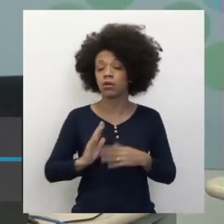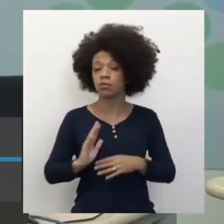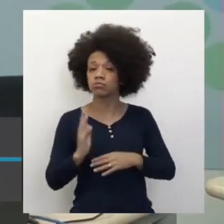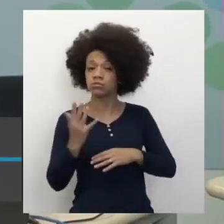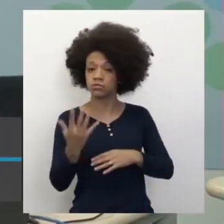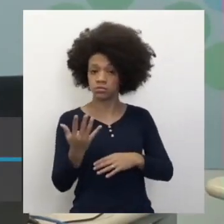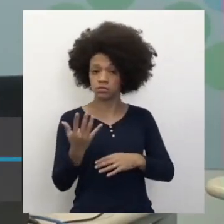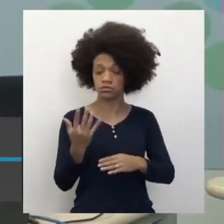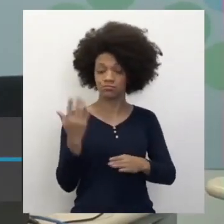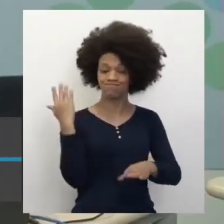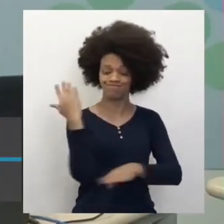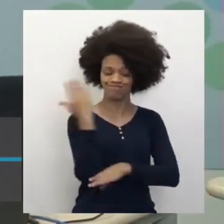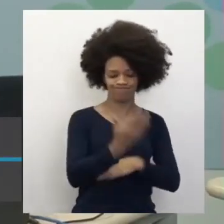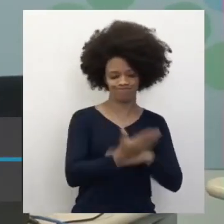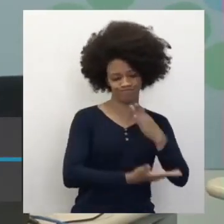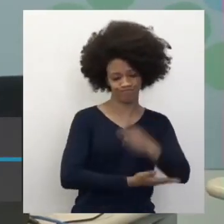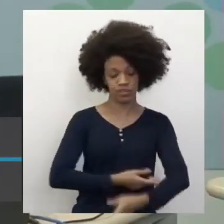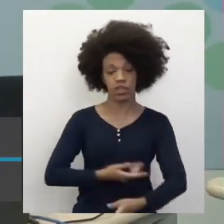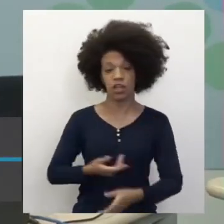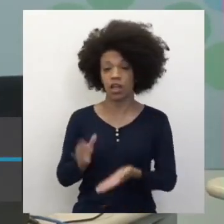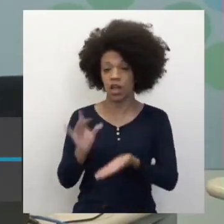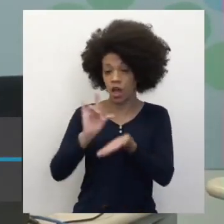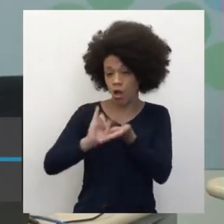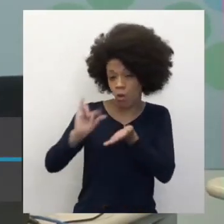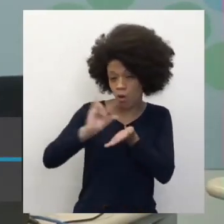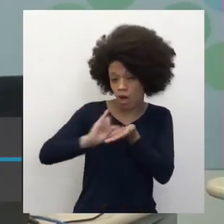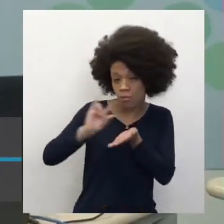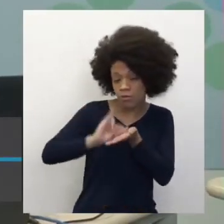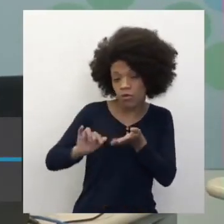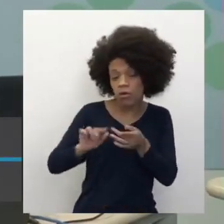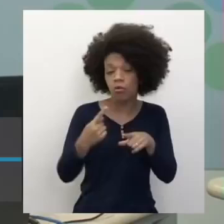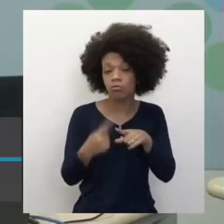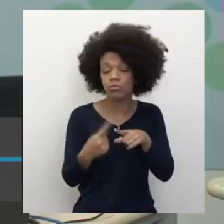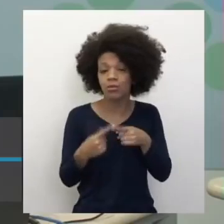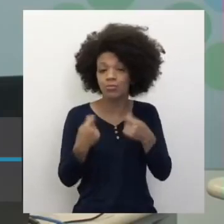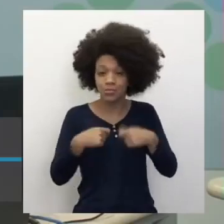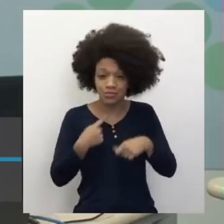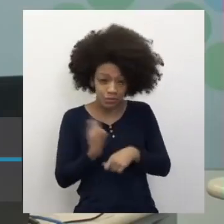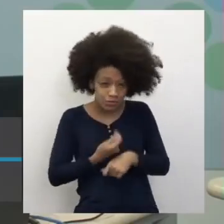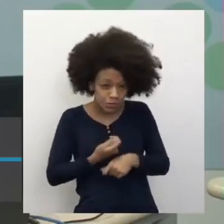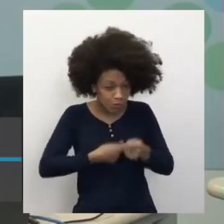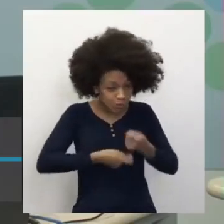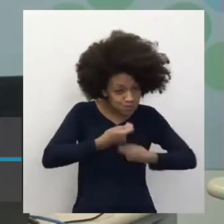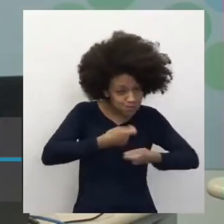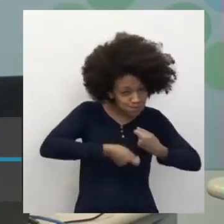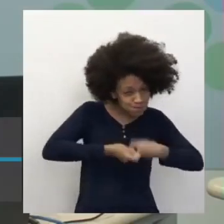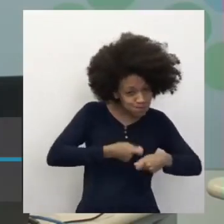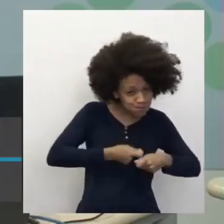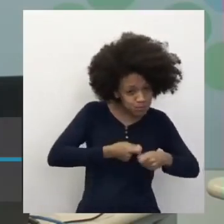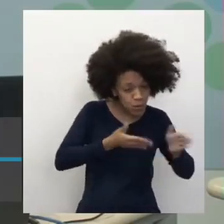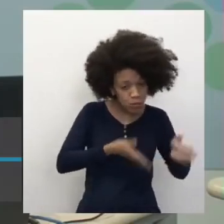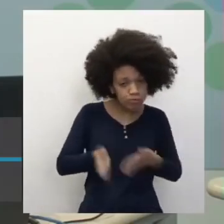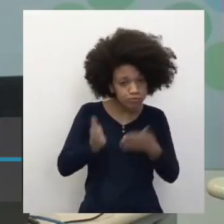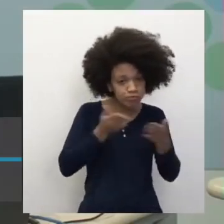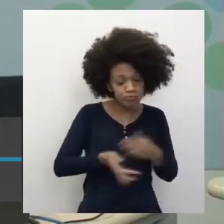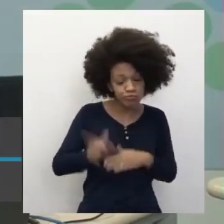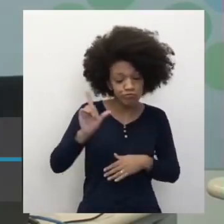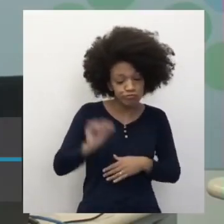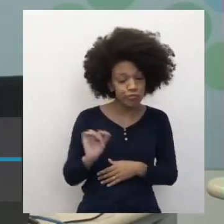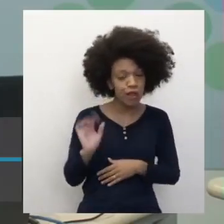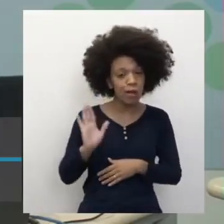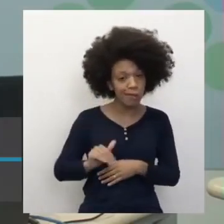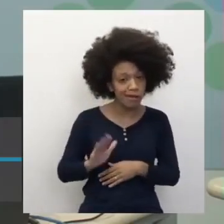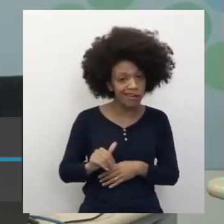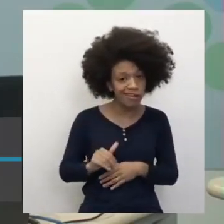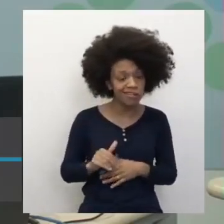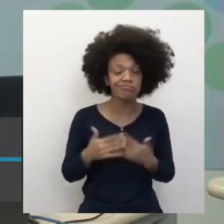tragédias ambientais é o capitalismo, pelo qual temos que abaixar o custo de produção a qualquer custo.